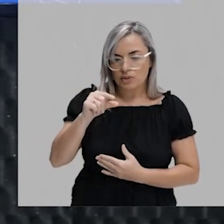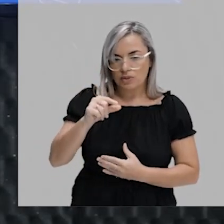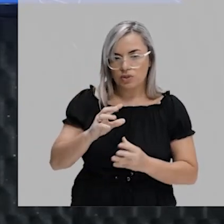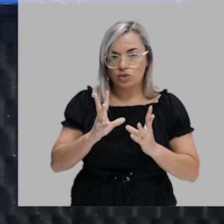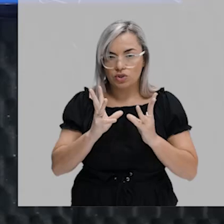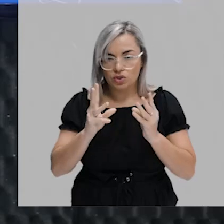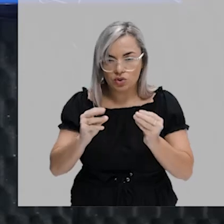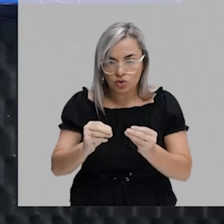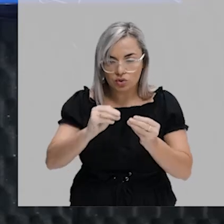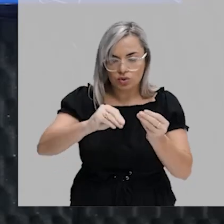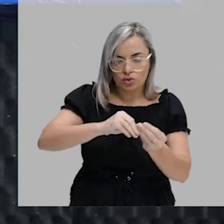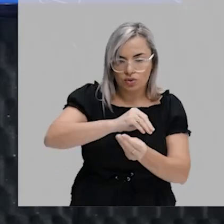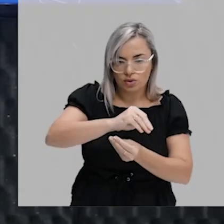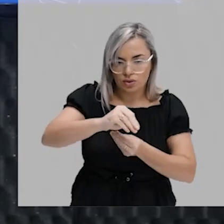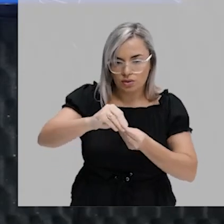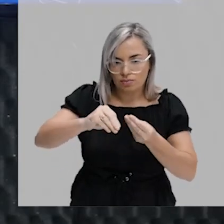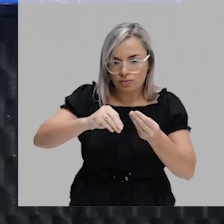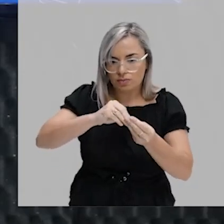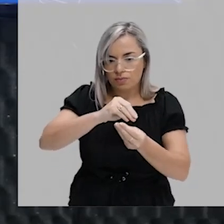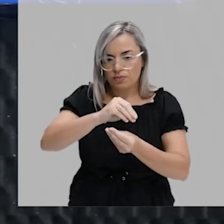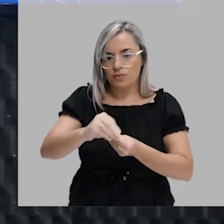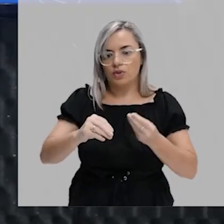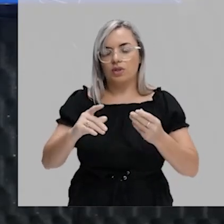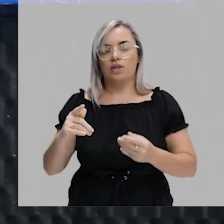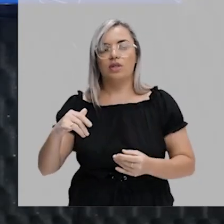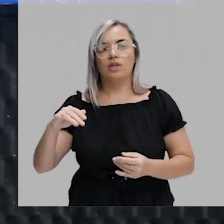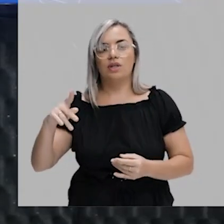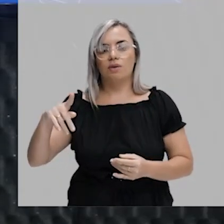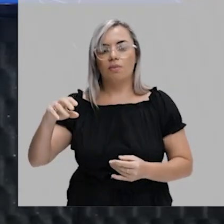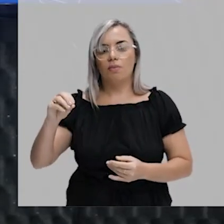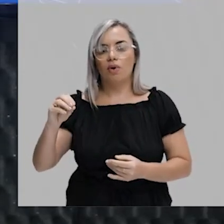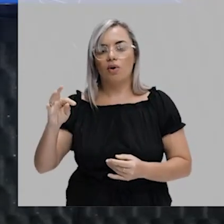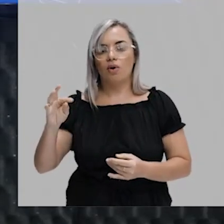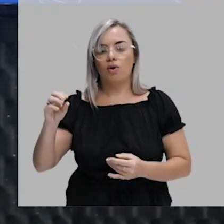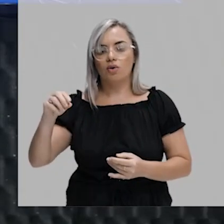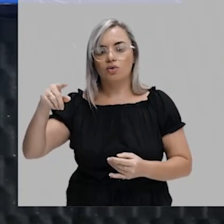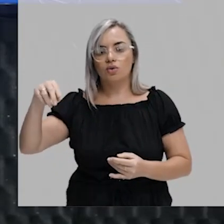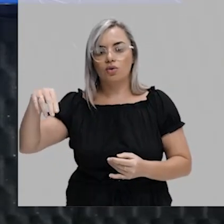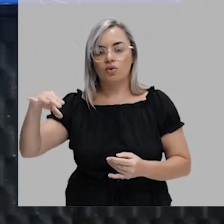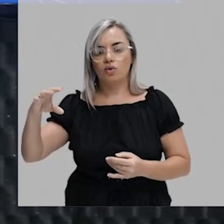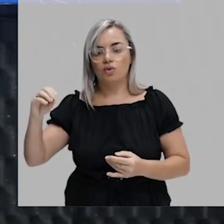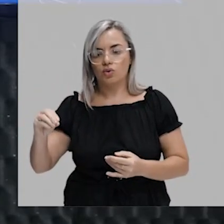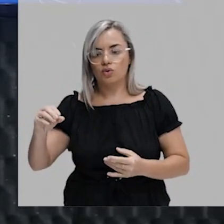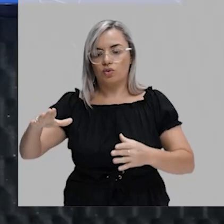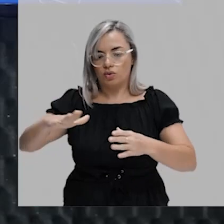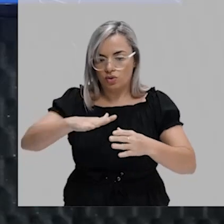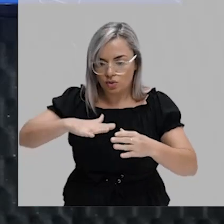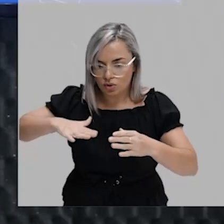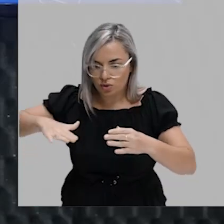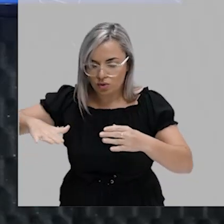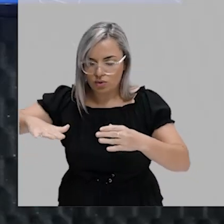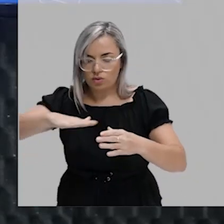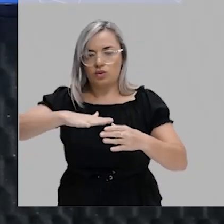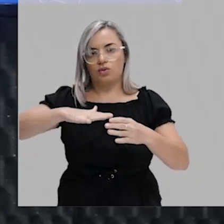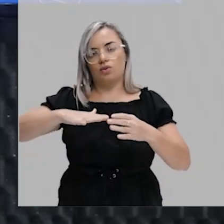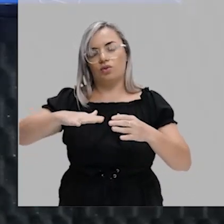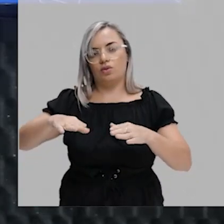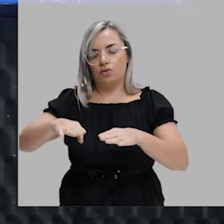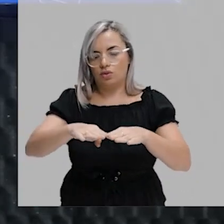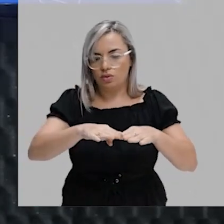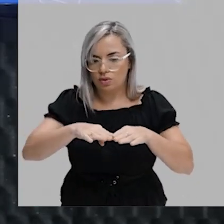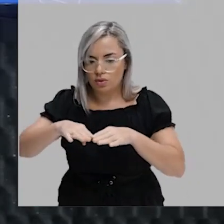menos concentrado de meio hipotônico, tá? E a palavra, esse radicalzinho aqui, ó, hipo, quer dizer abaixo,